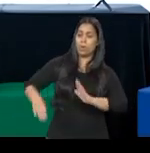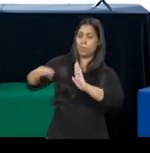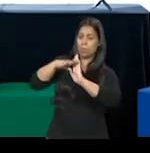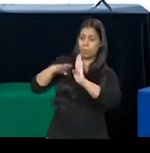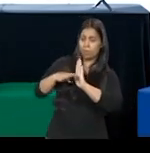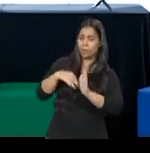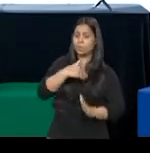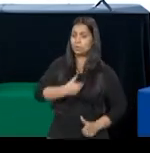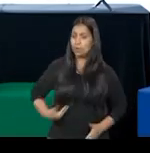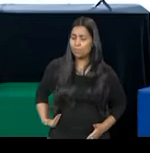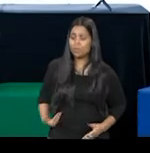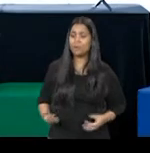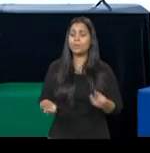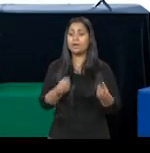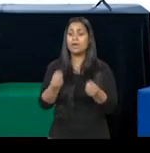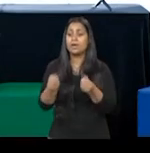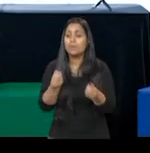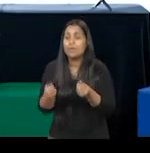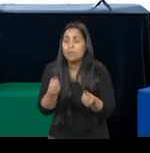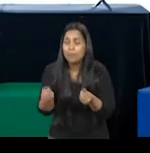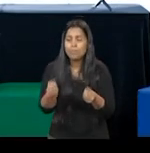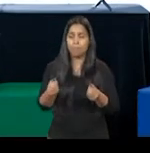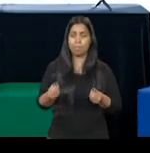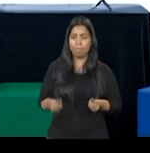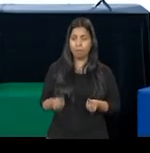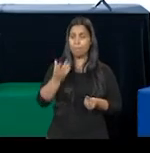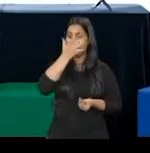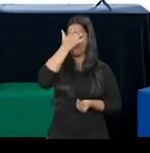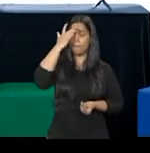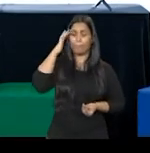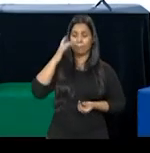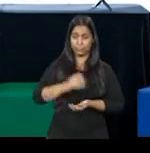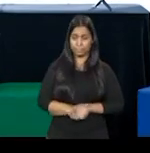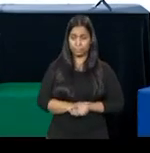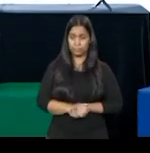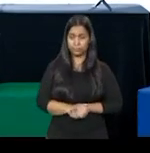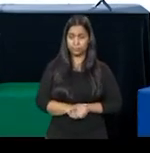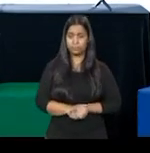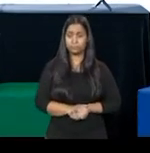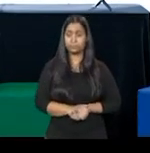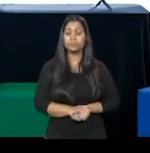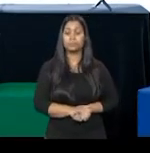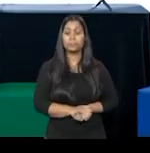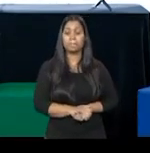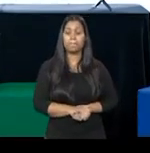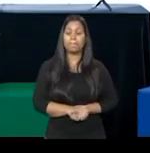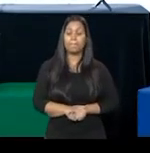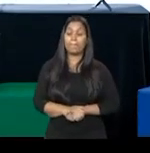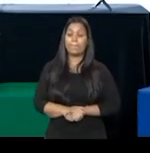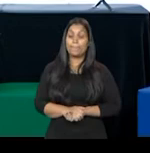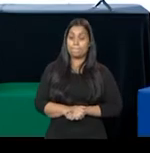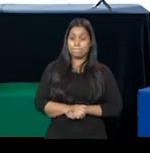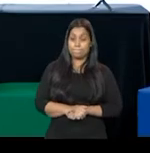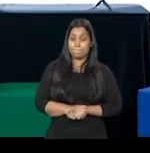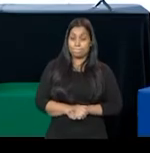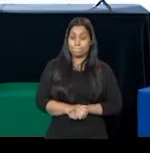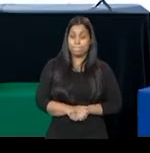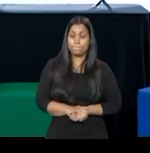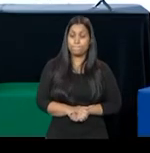de governo se referem a como o governante se comporta no poder. Vamos entender melhor a seguir.